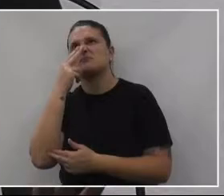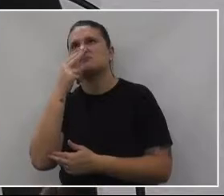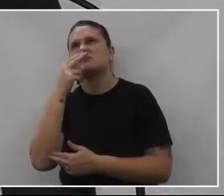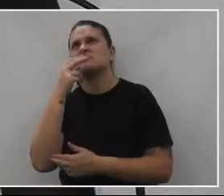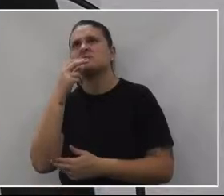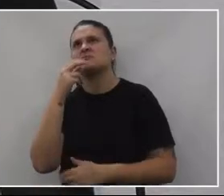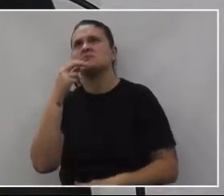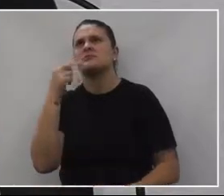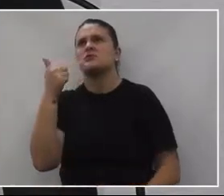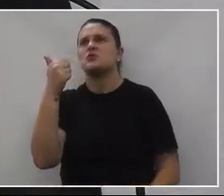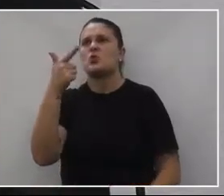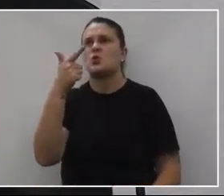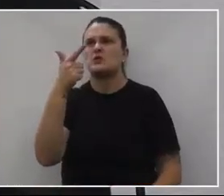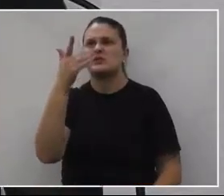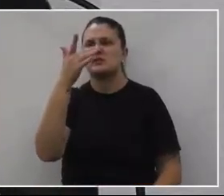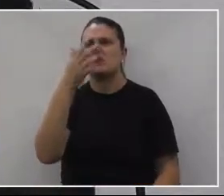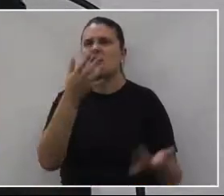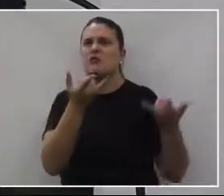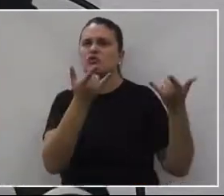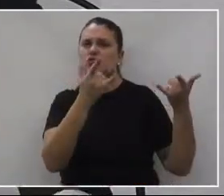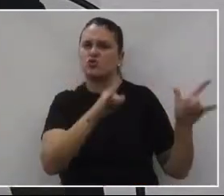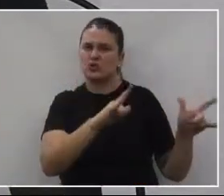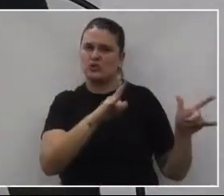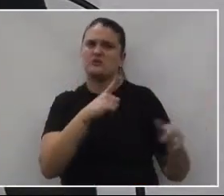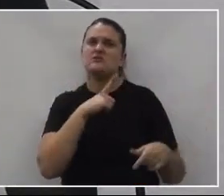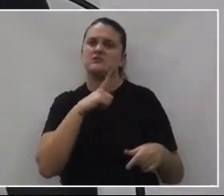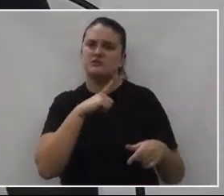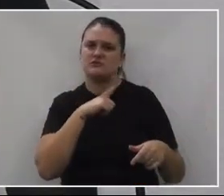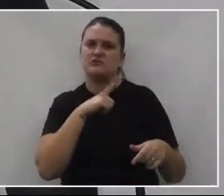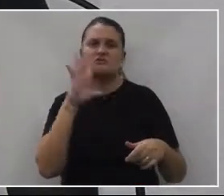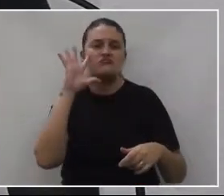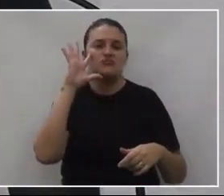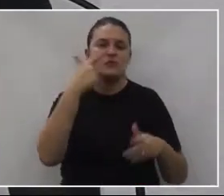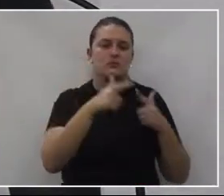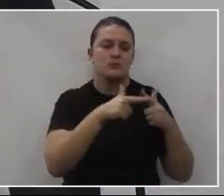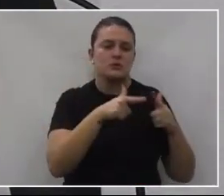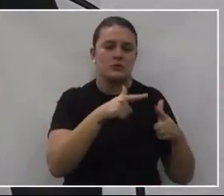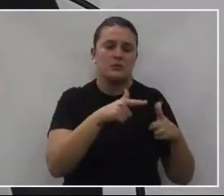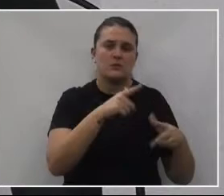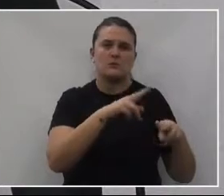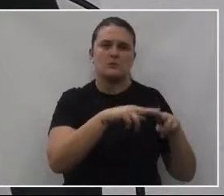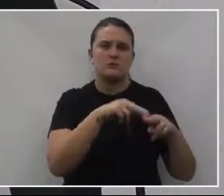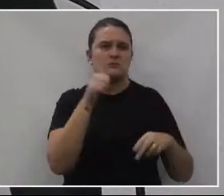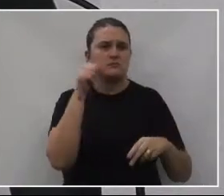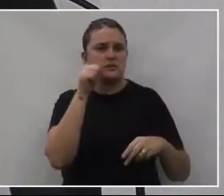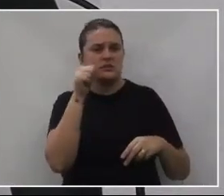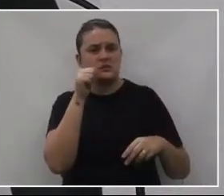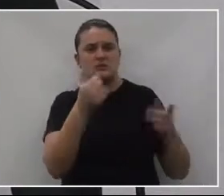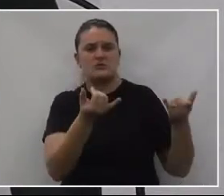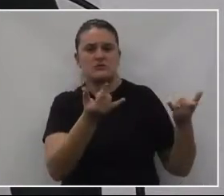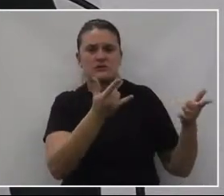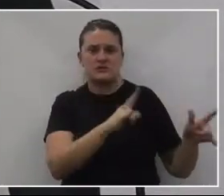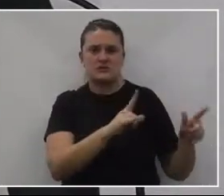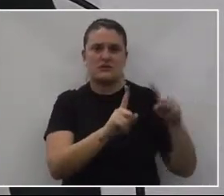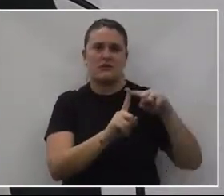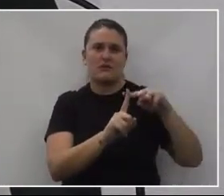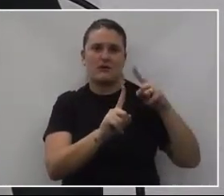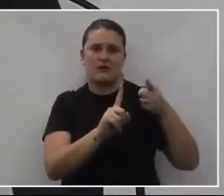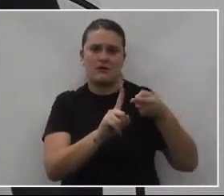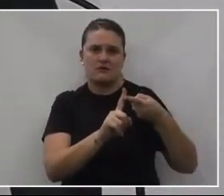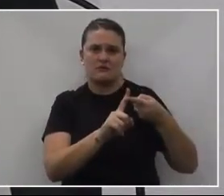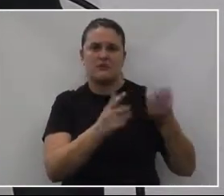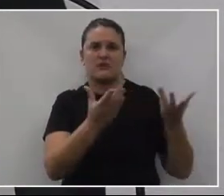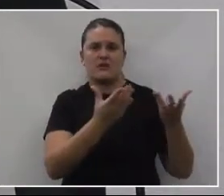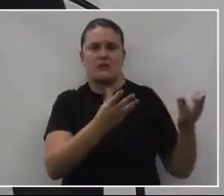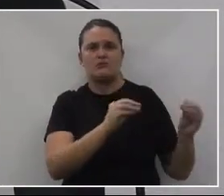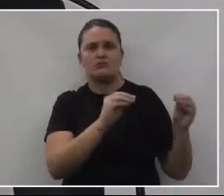2 dúzias, talvez, de casos atendidos ali ao final de uma palestra minha. O caso de uma menina adolescente grávida, que quer sair de